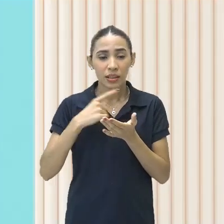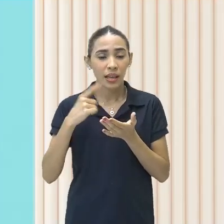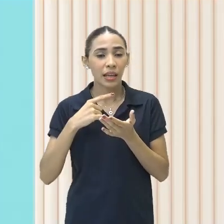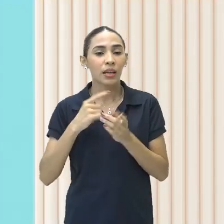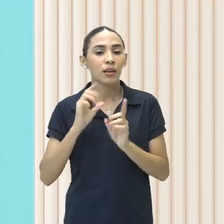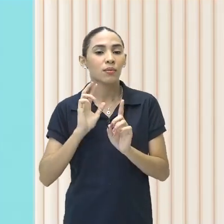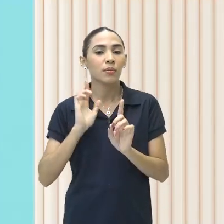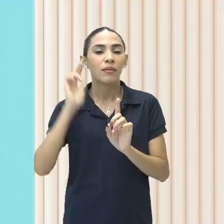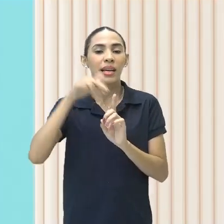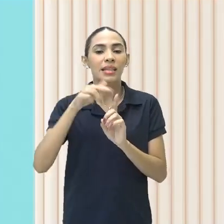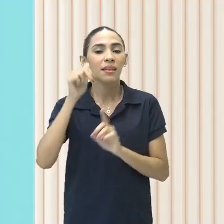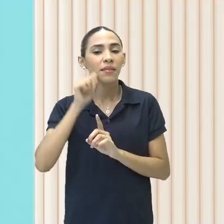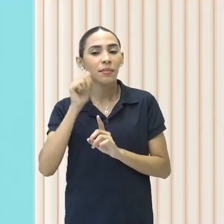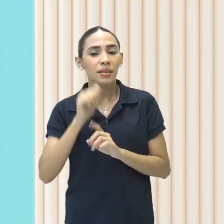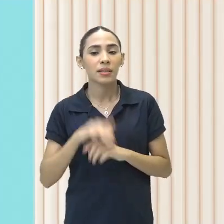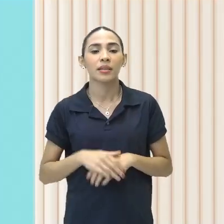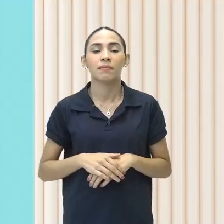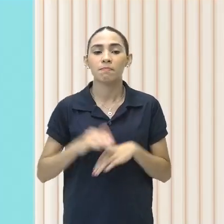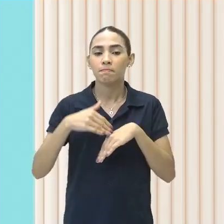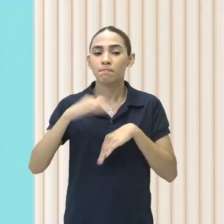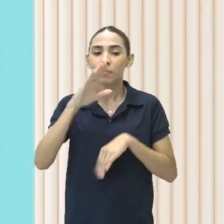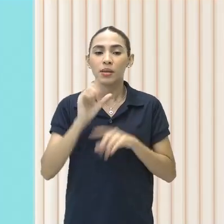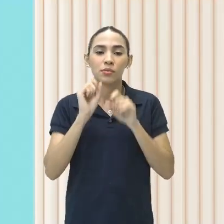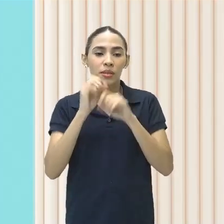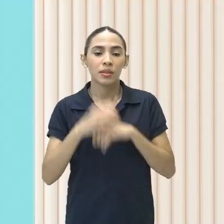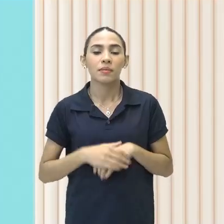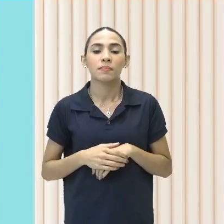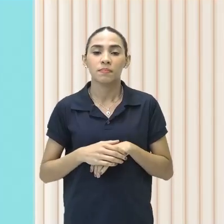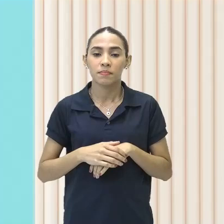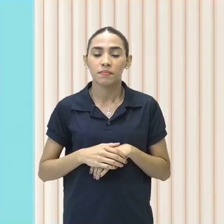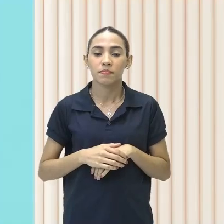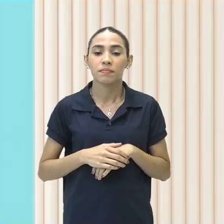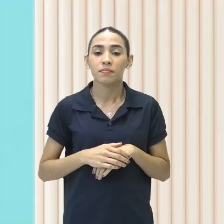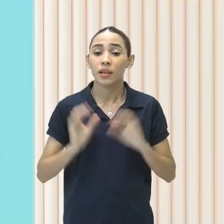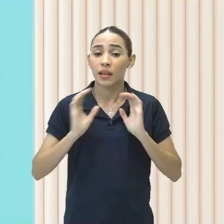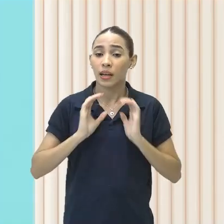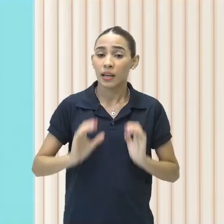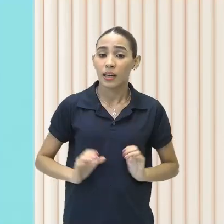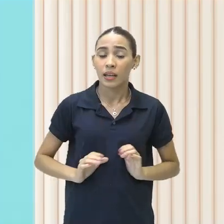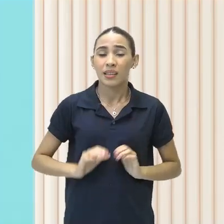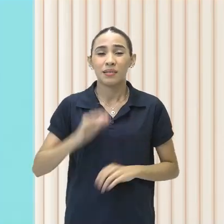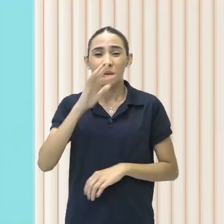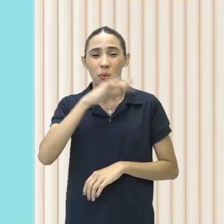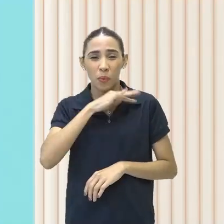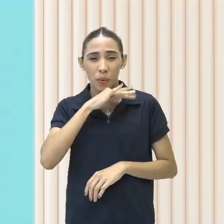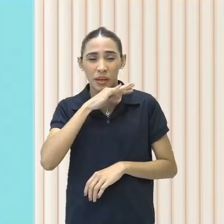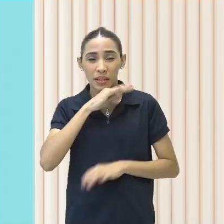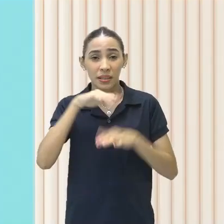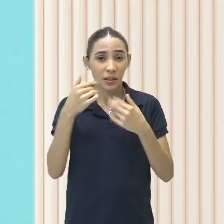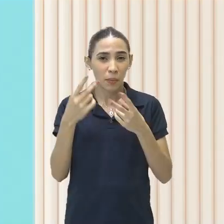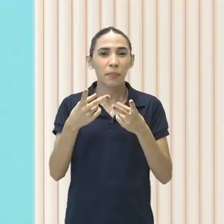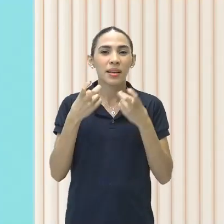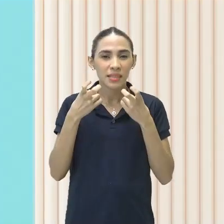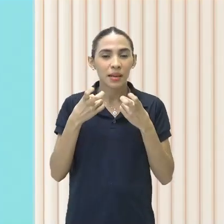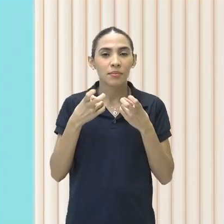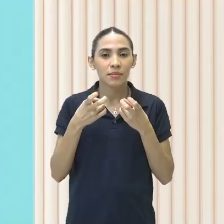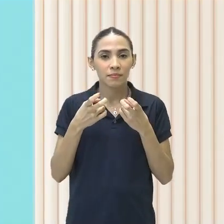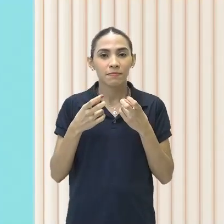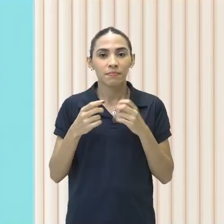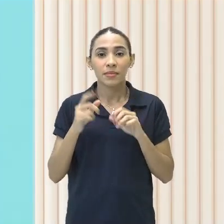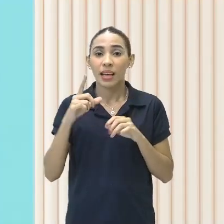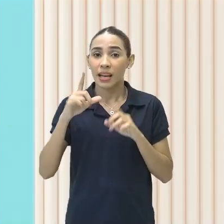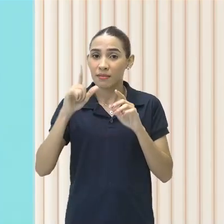figura feminina, sendo por vezes encaradas com traços de mau caráter. Vocês podem perceber como elas